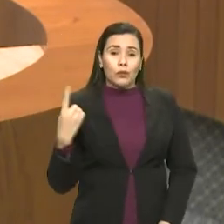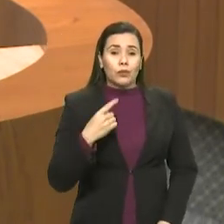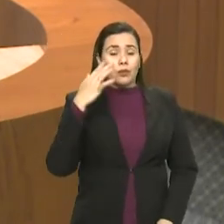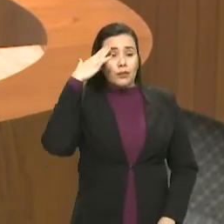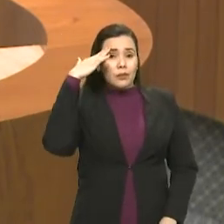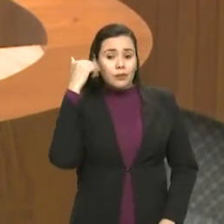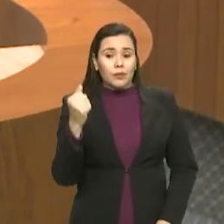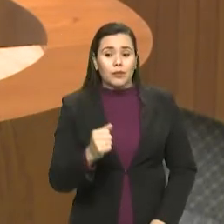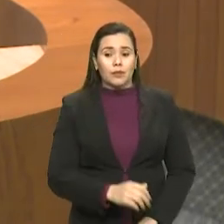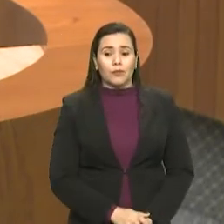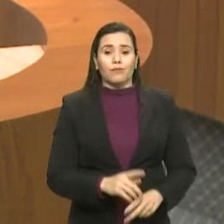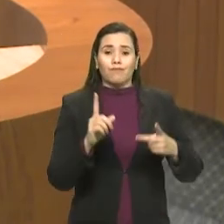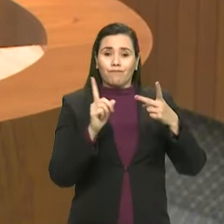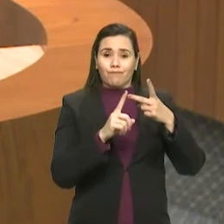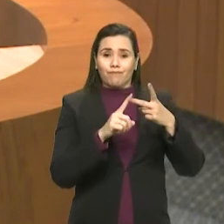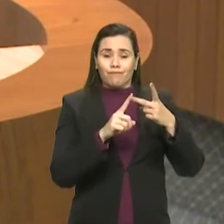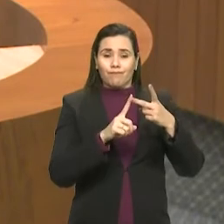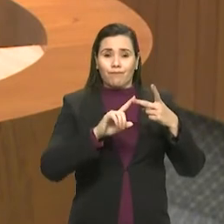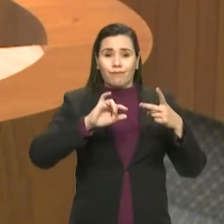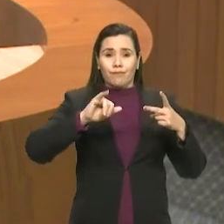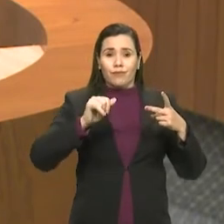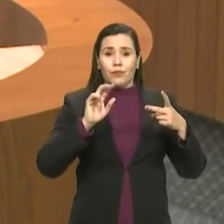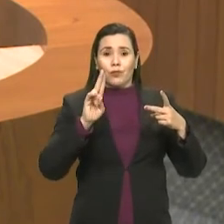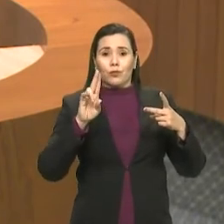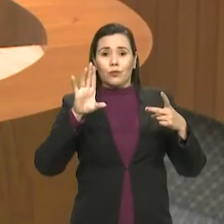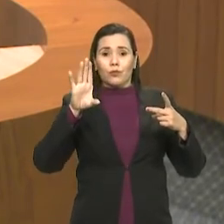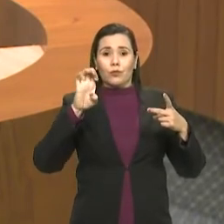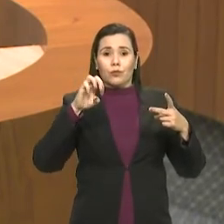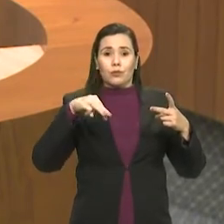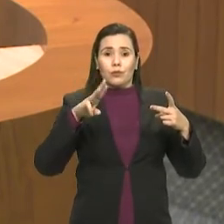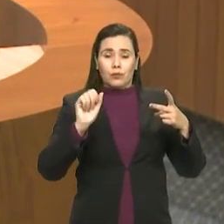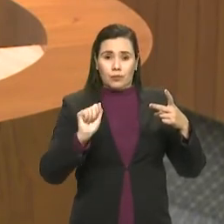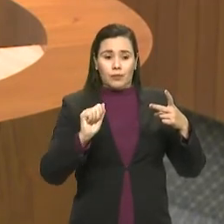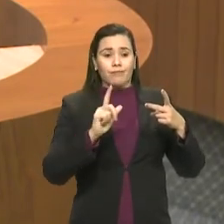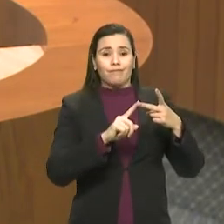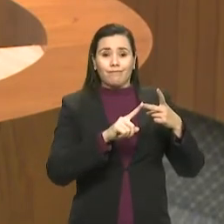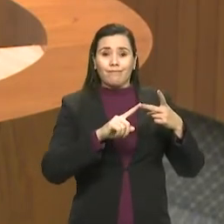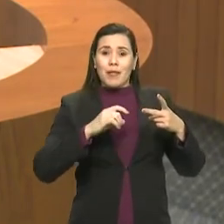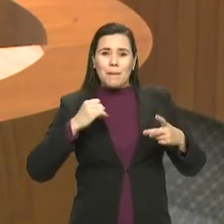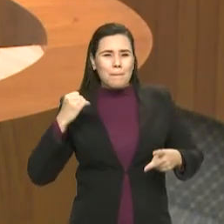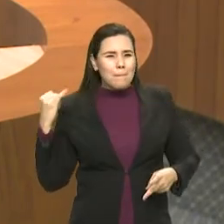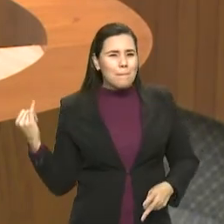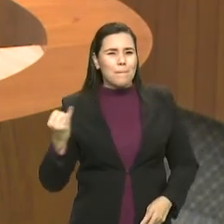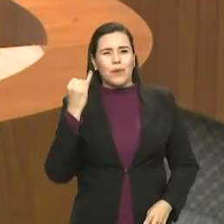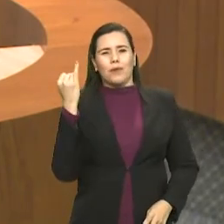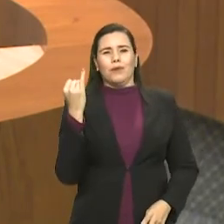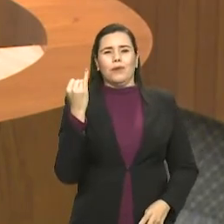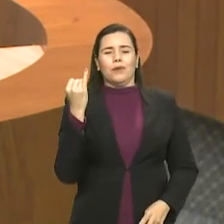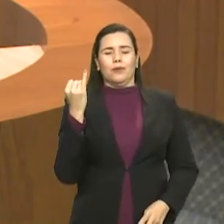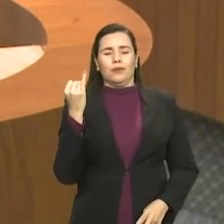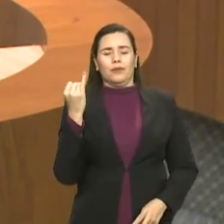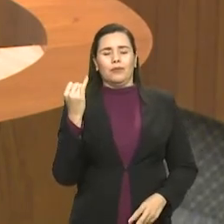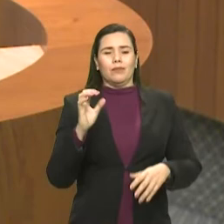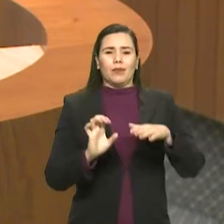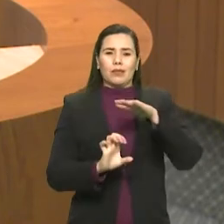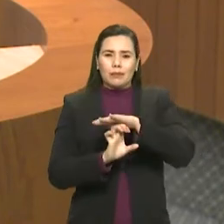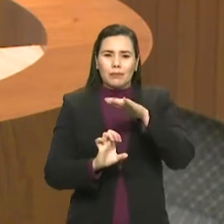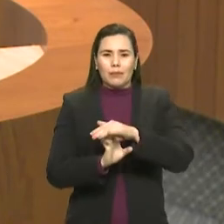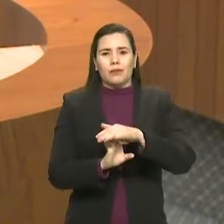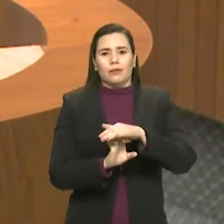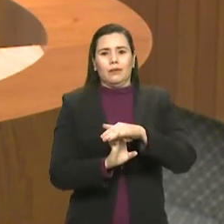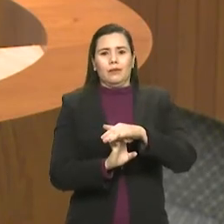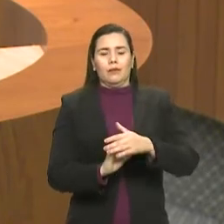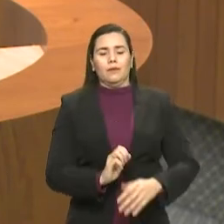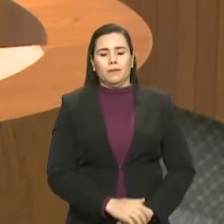Edivaldo, a importância da Jucema para as empresas, para os negócios, para os